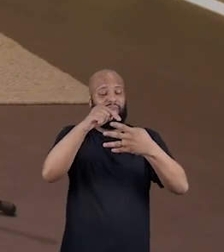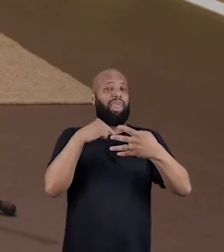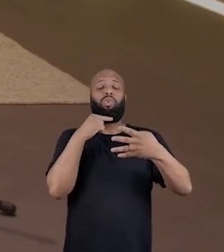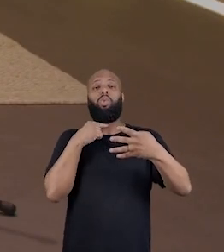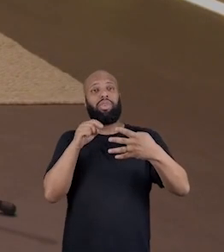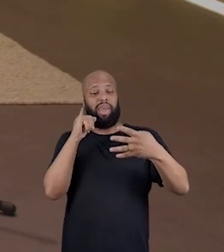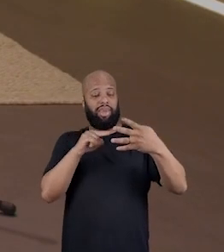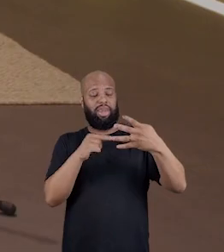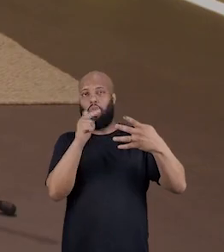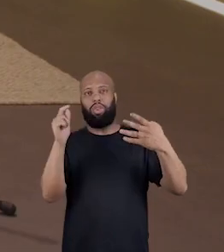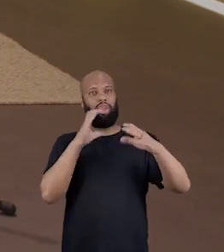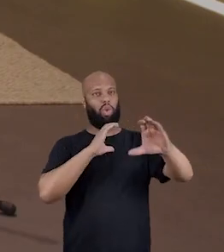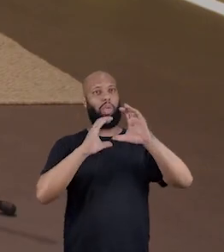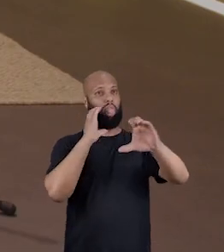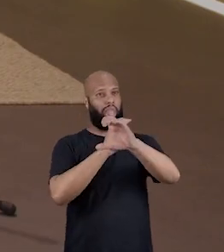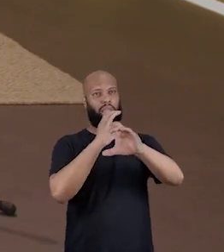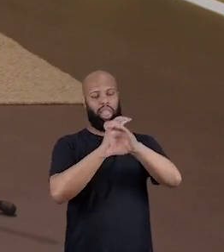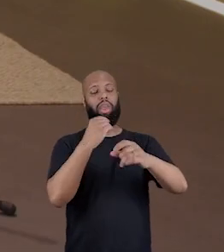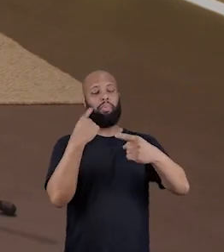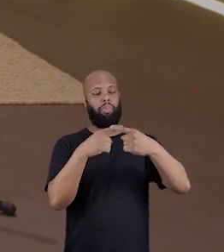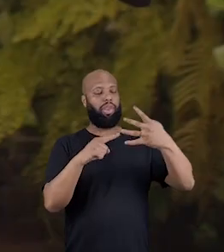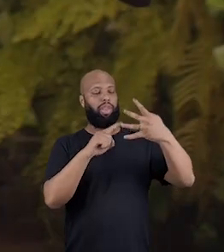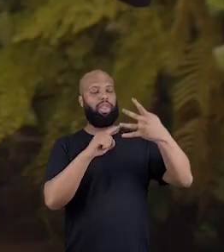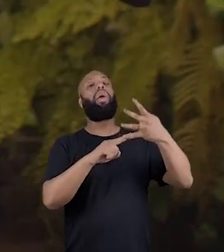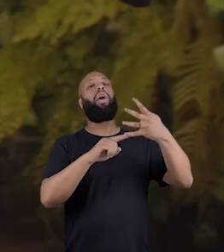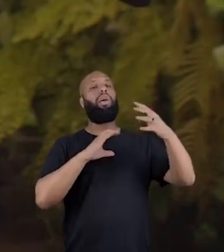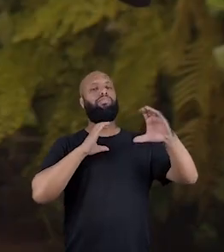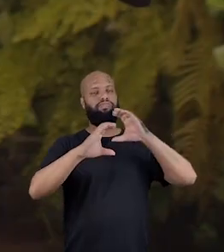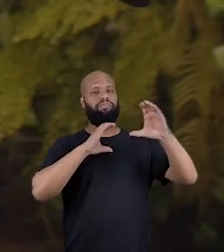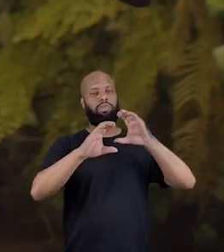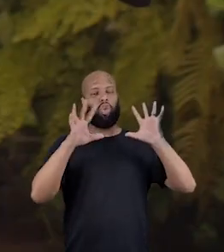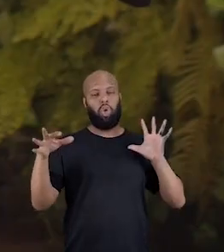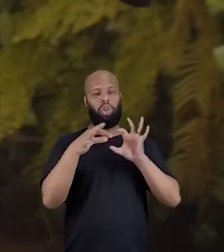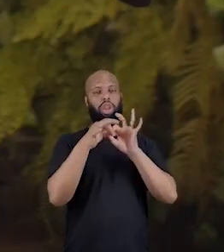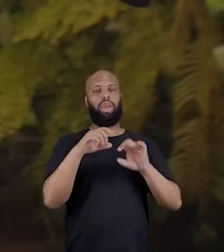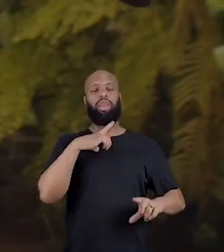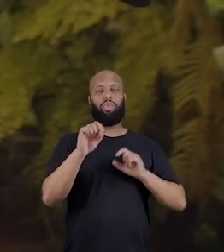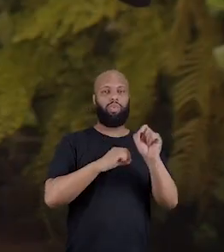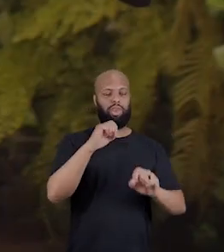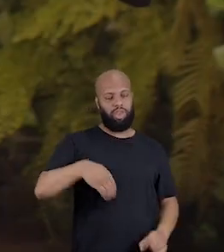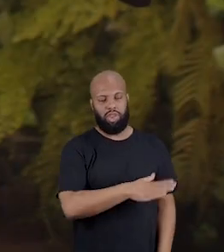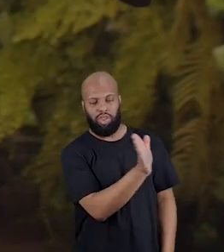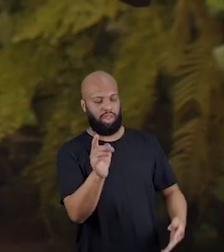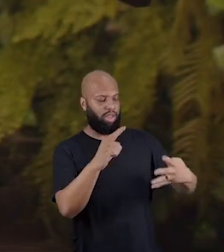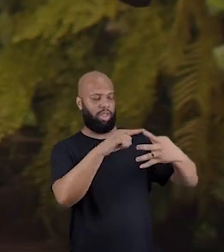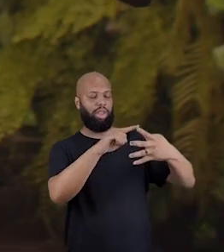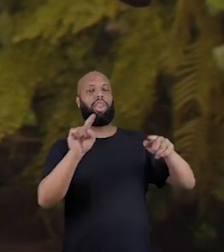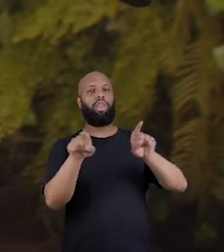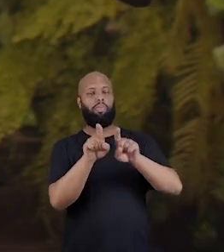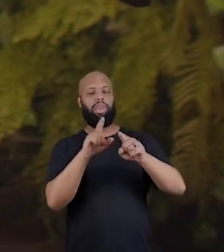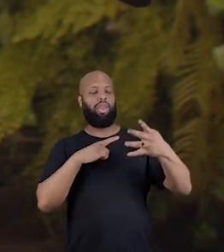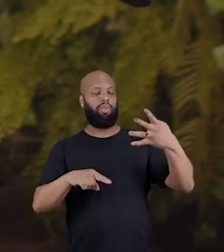Então, a comunicação que conecta todos, né? Conecta todos. E eu tenho um ponto, assim, 2 pontos sobre... Um sobre o contorno e um